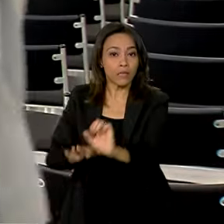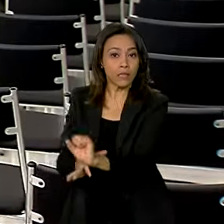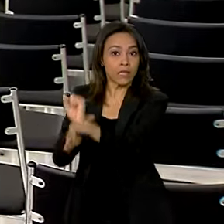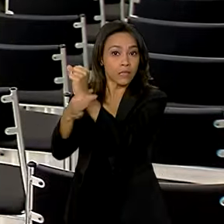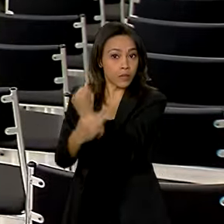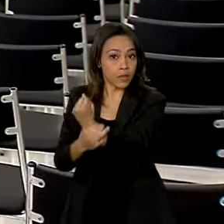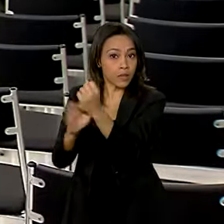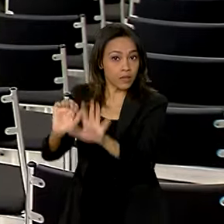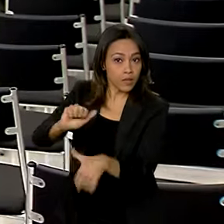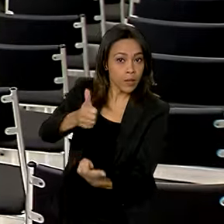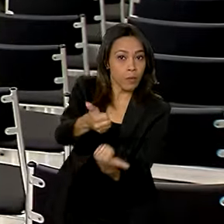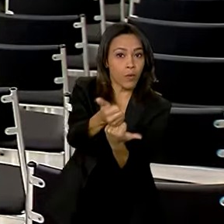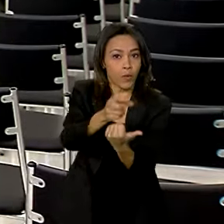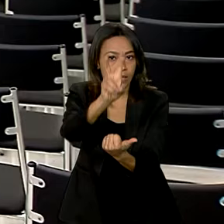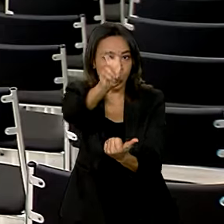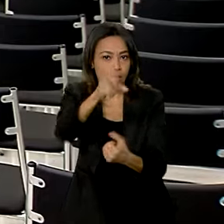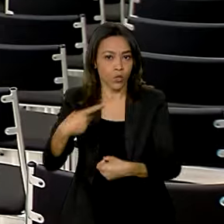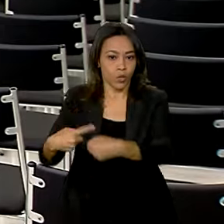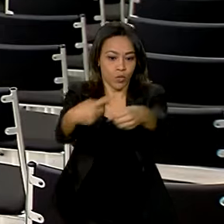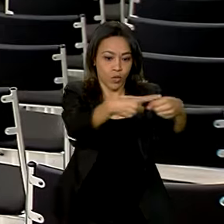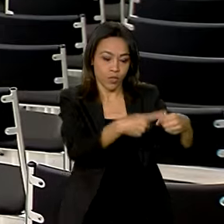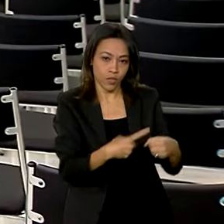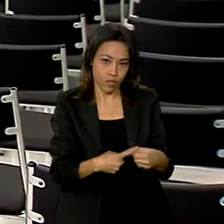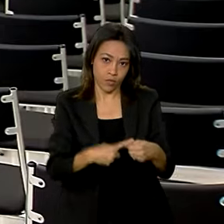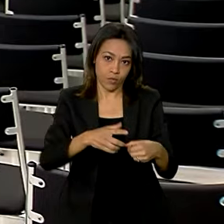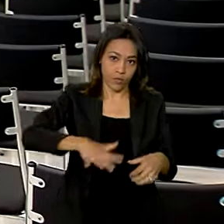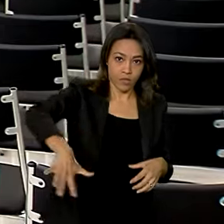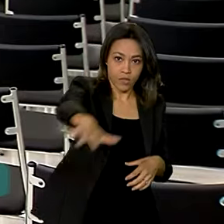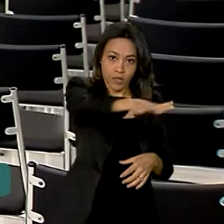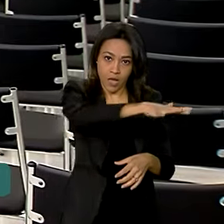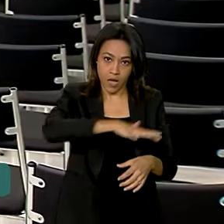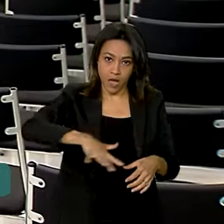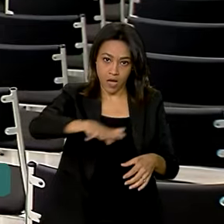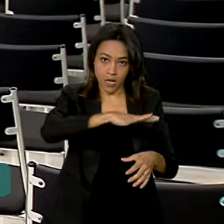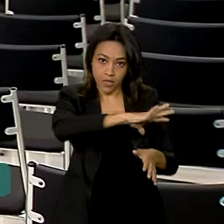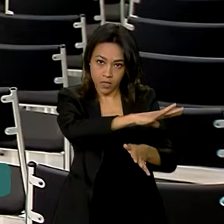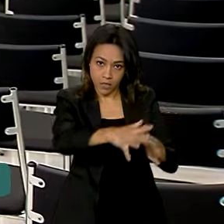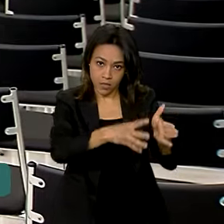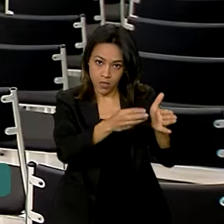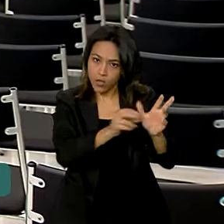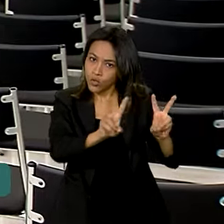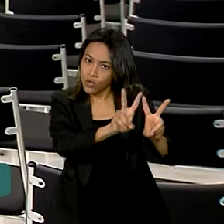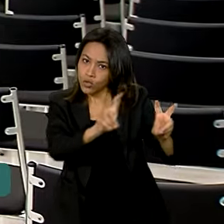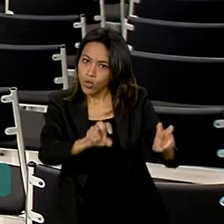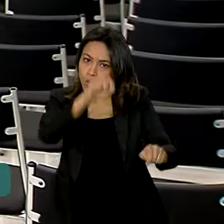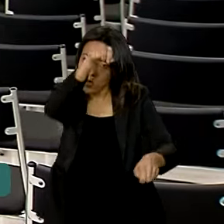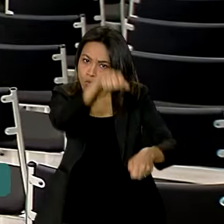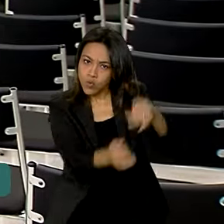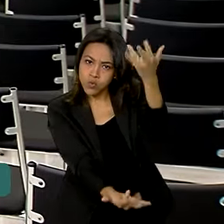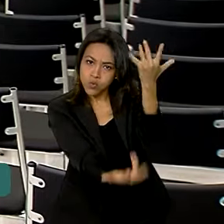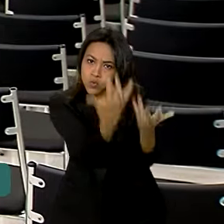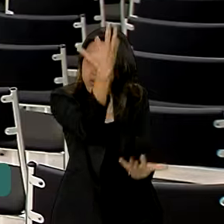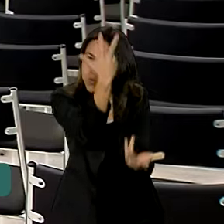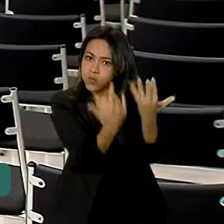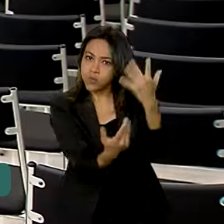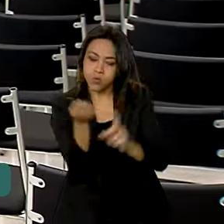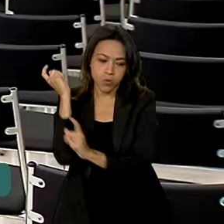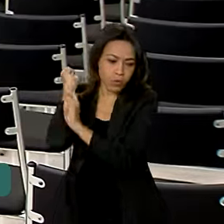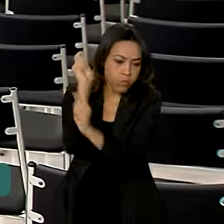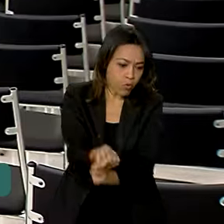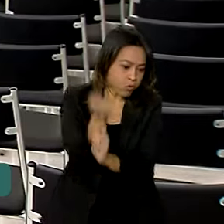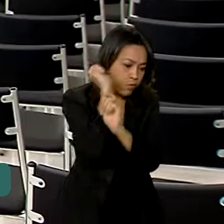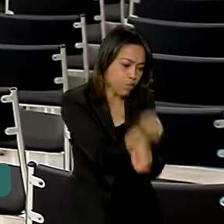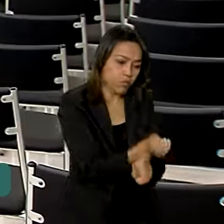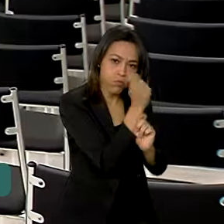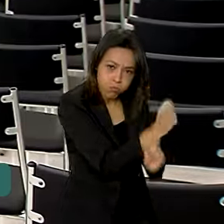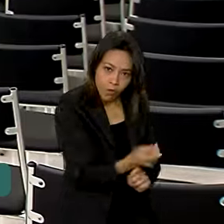5 municípios do Amazonas. Os homens da Força Nacional vão apoiar esses municípios no combate a incêndios florestais e também às